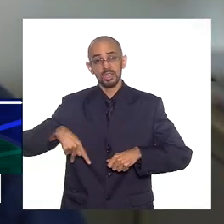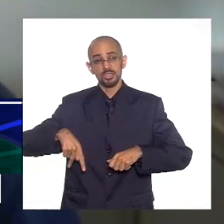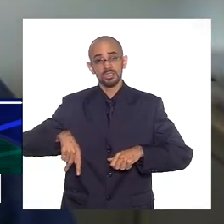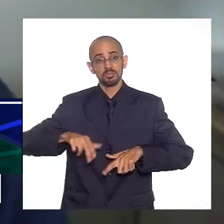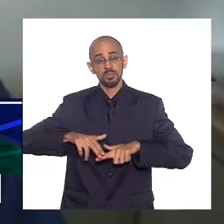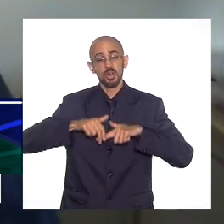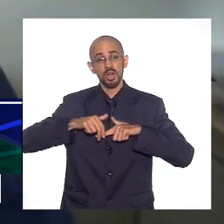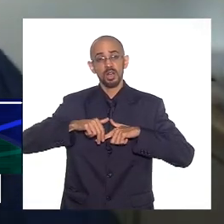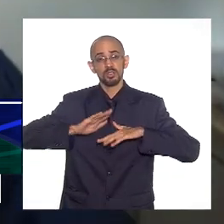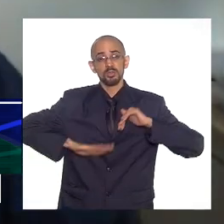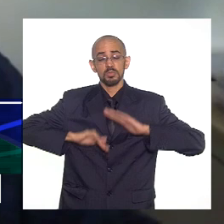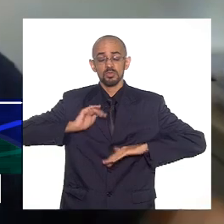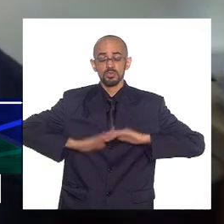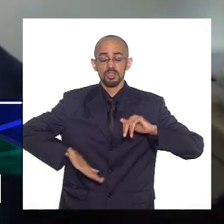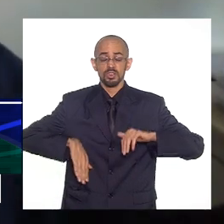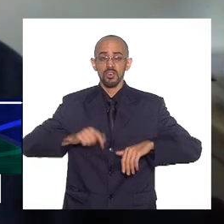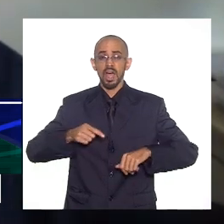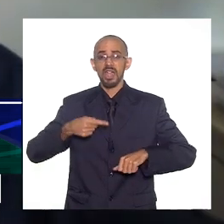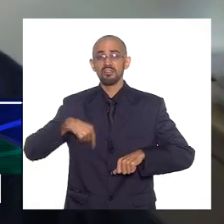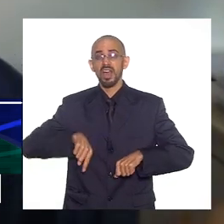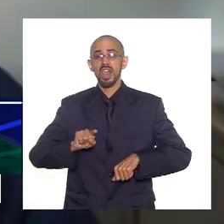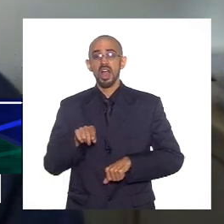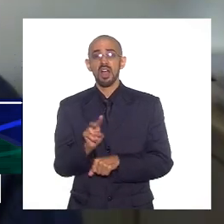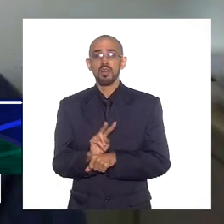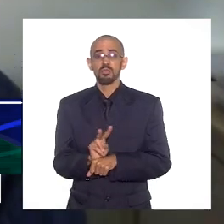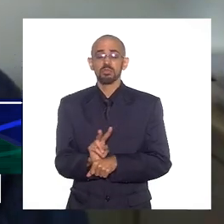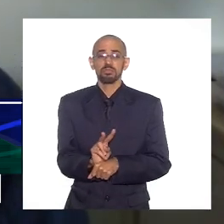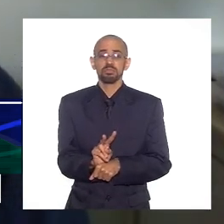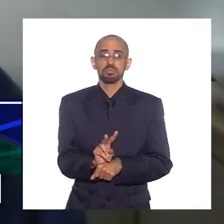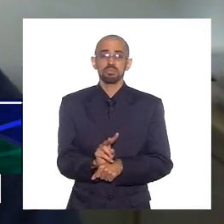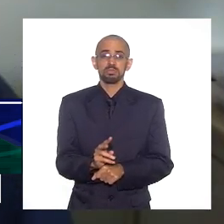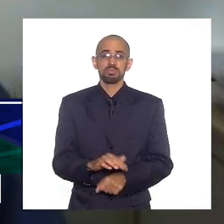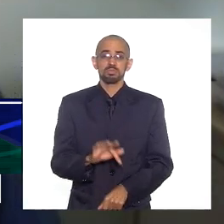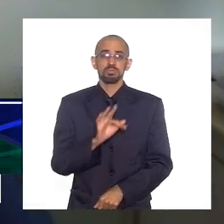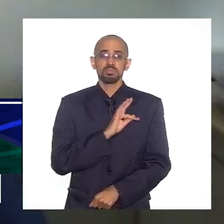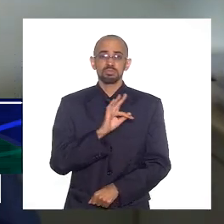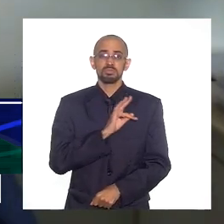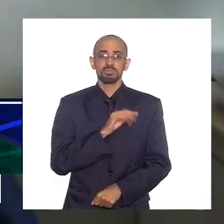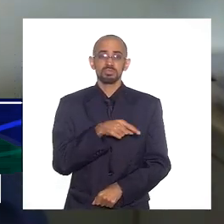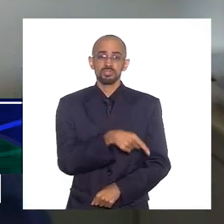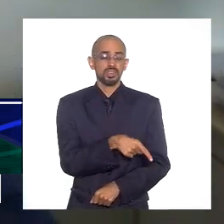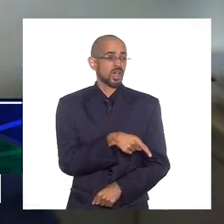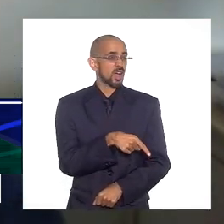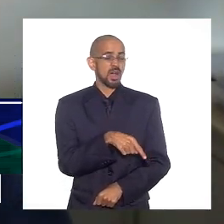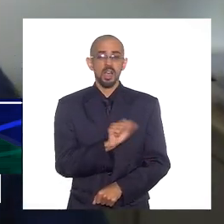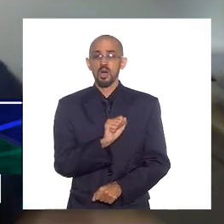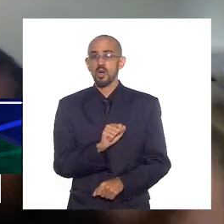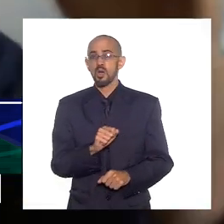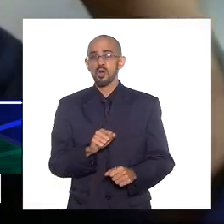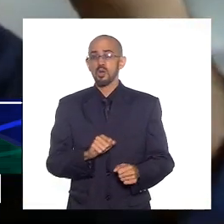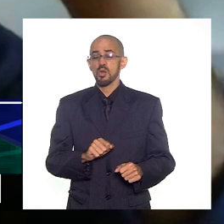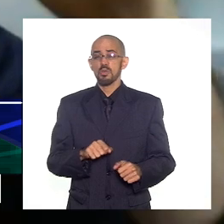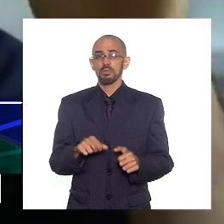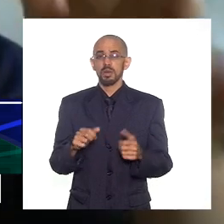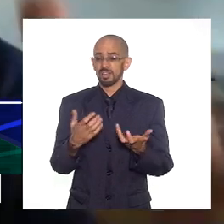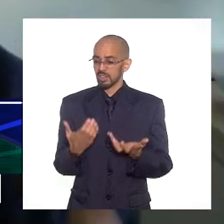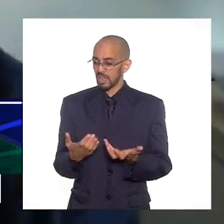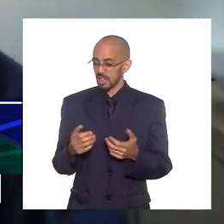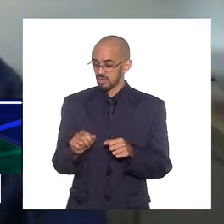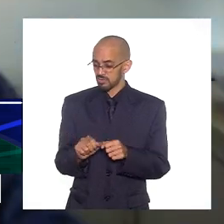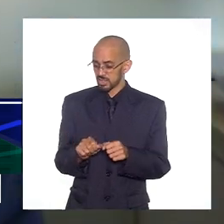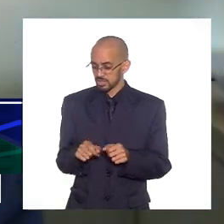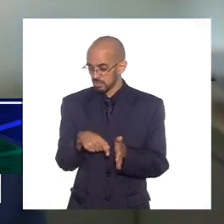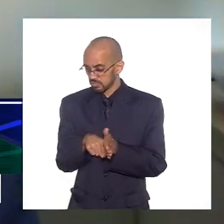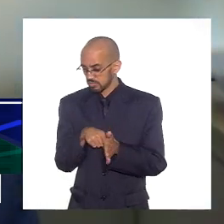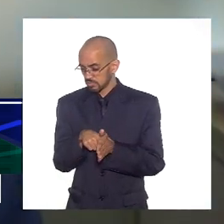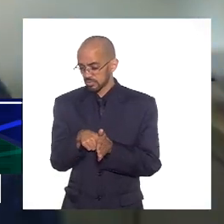profissão. E lá vem uma guarda municipal, lá vem um agente da PM para querer fazer